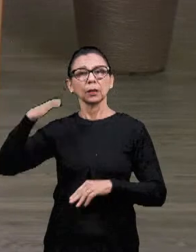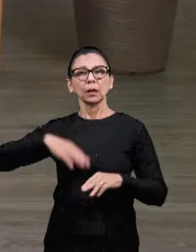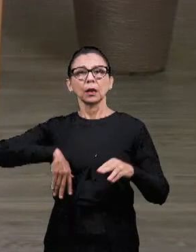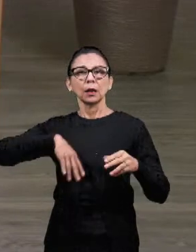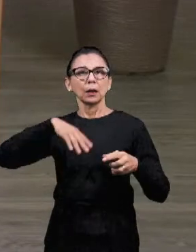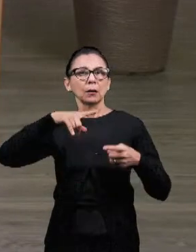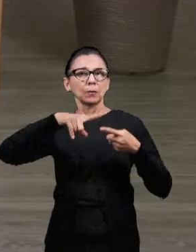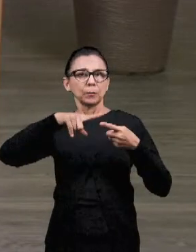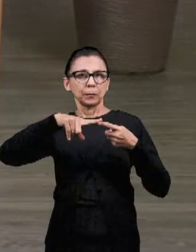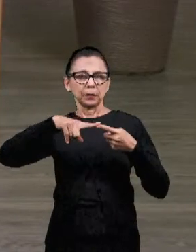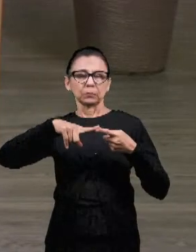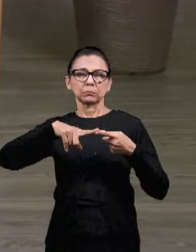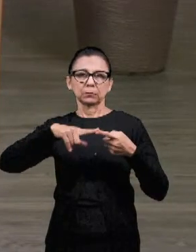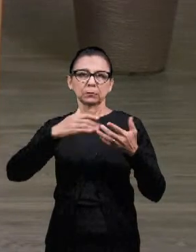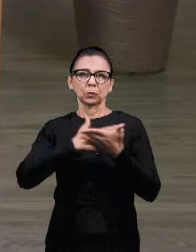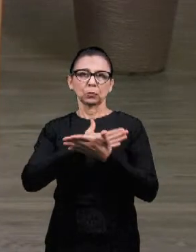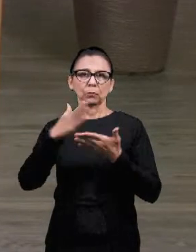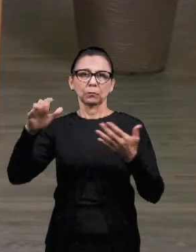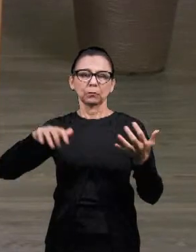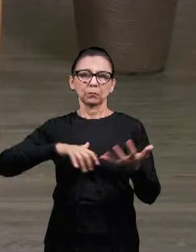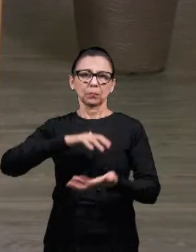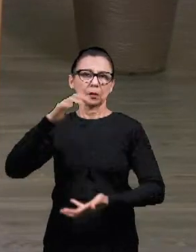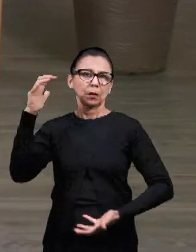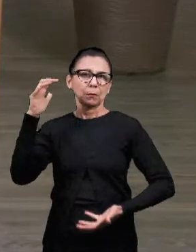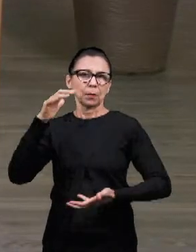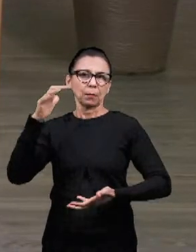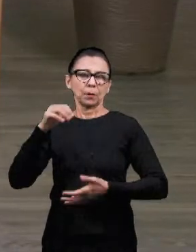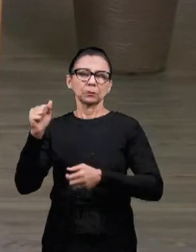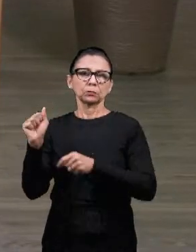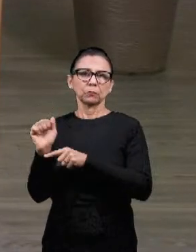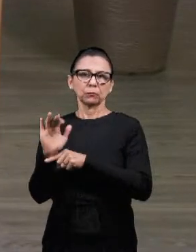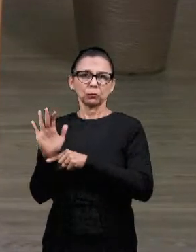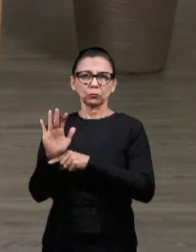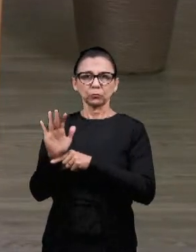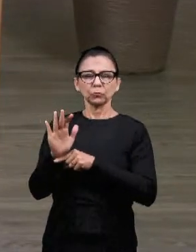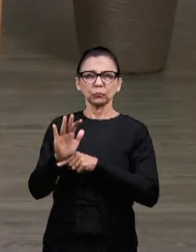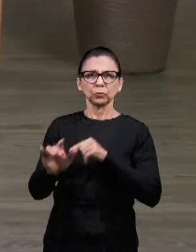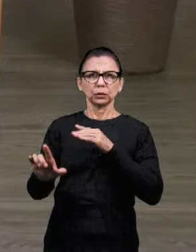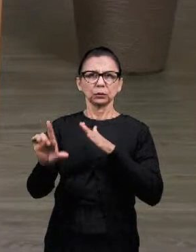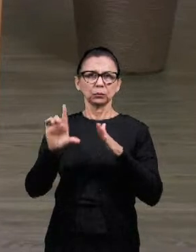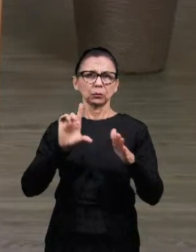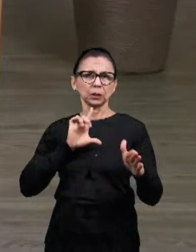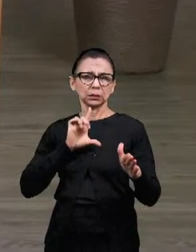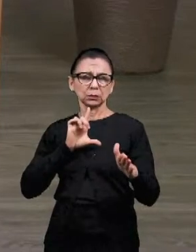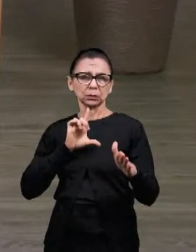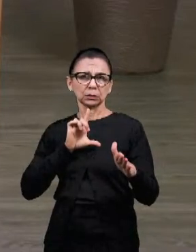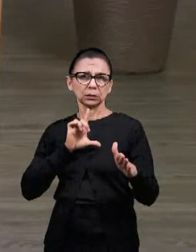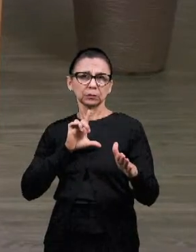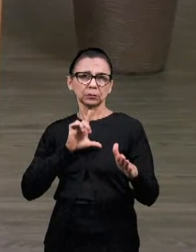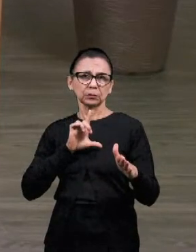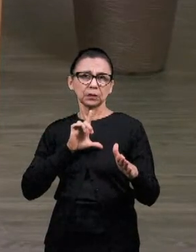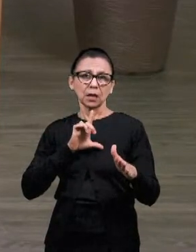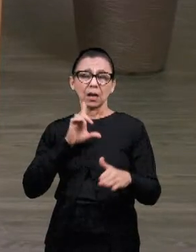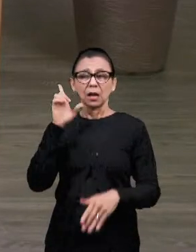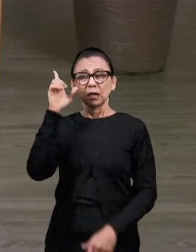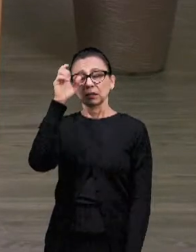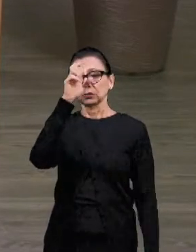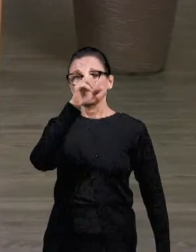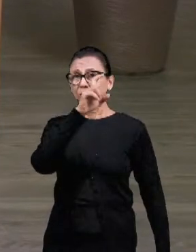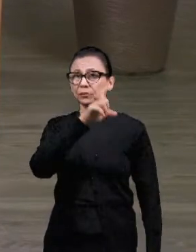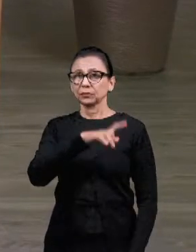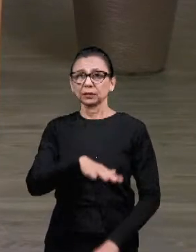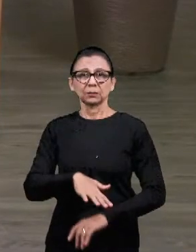a transmissão, nós tínhamos videoconferência, que foi um período curto, até porque ficou insuficiente, e nós passamos então para a transmissão